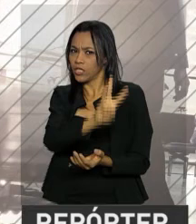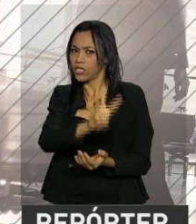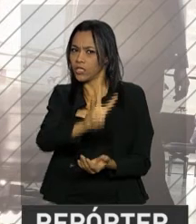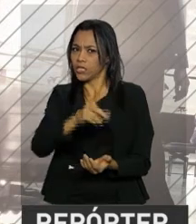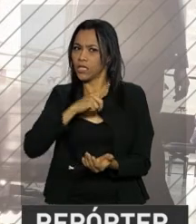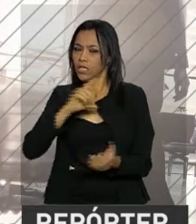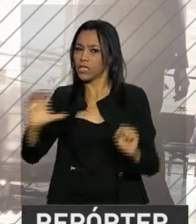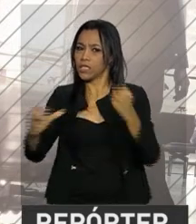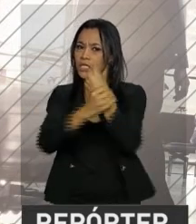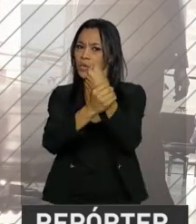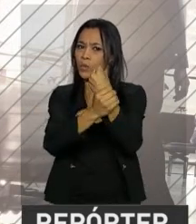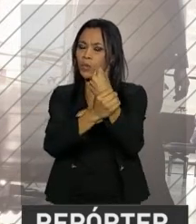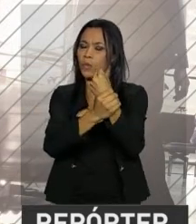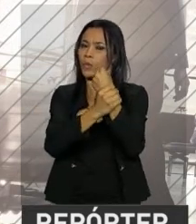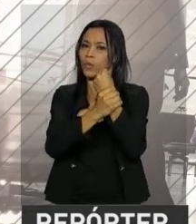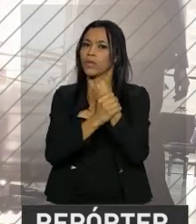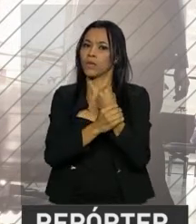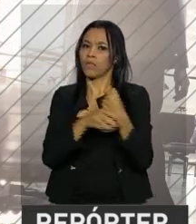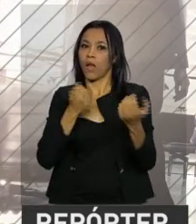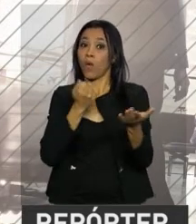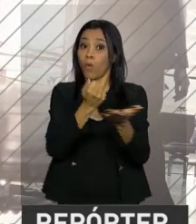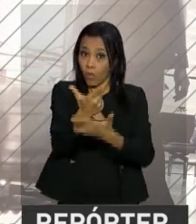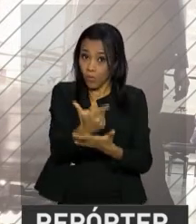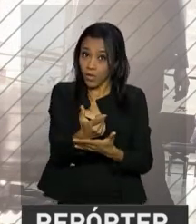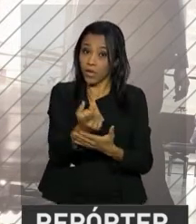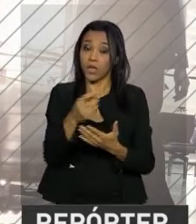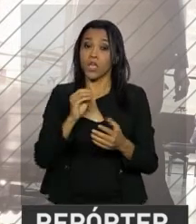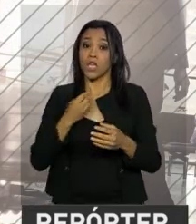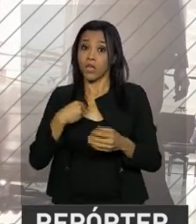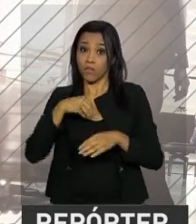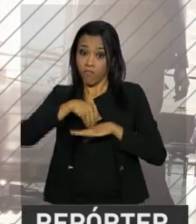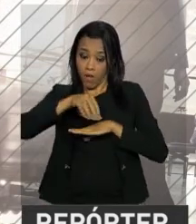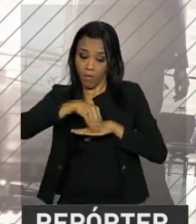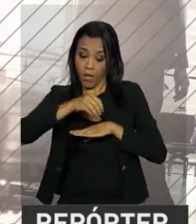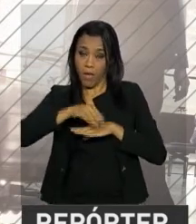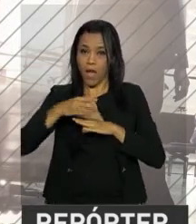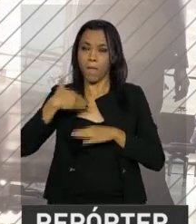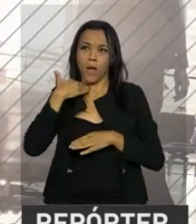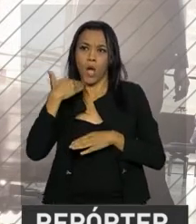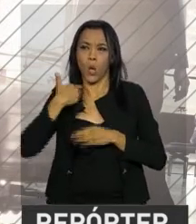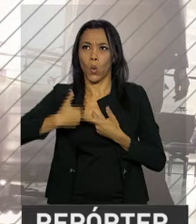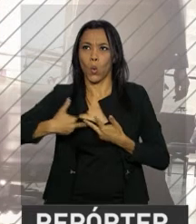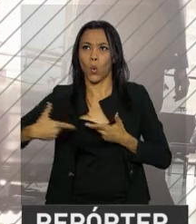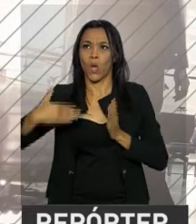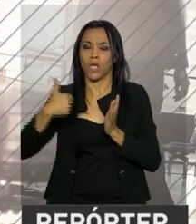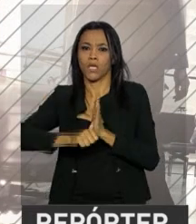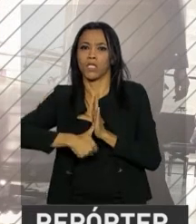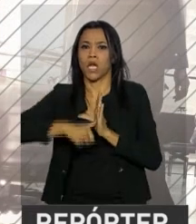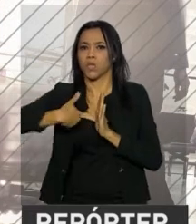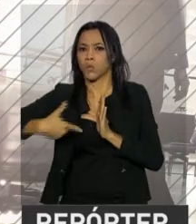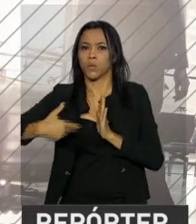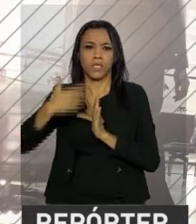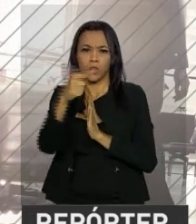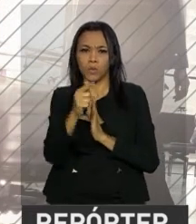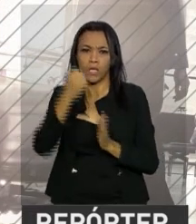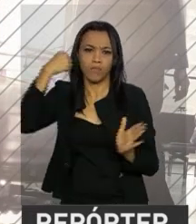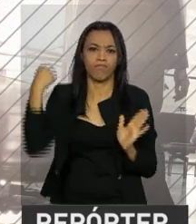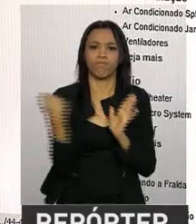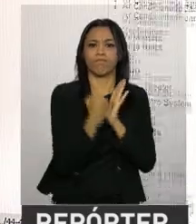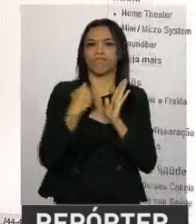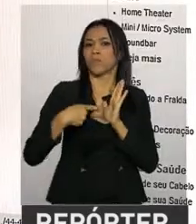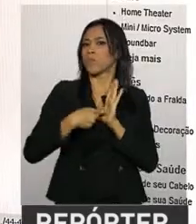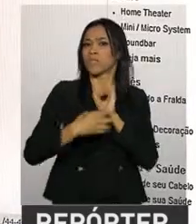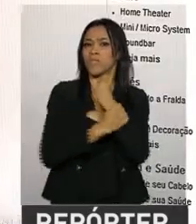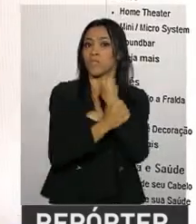conexões seguras para a proteção de seus dados. Não forneça seus dados bancários a sites que não possuem certificados de